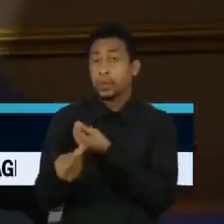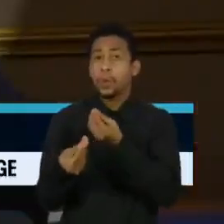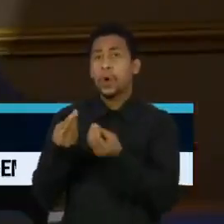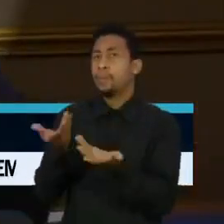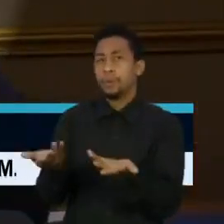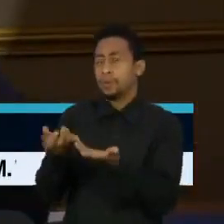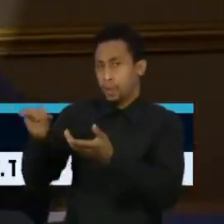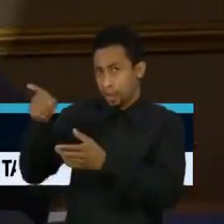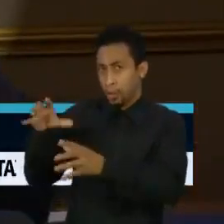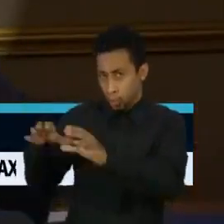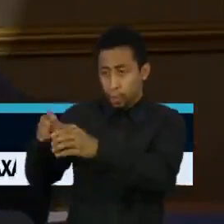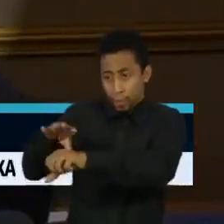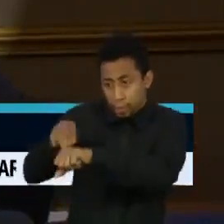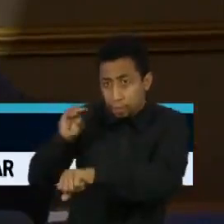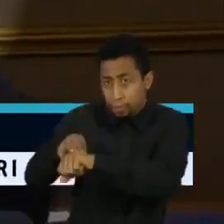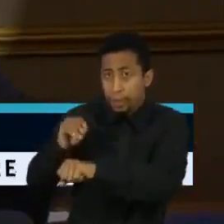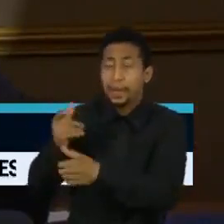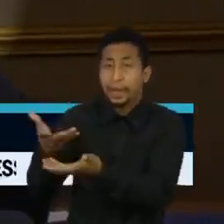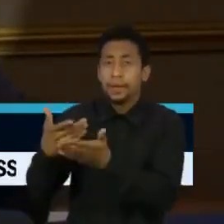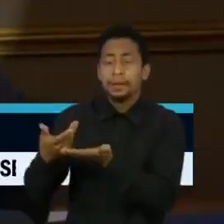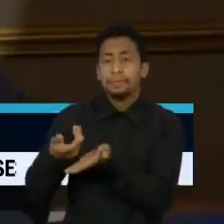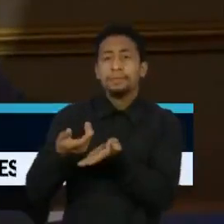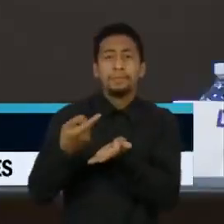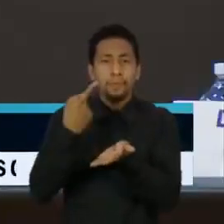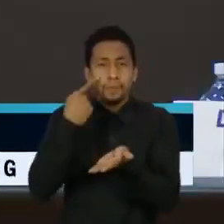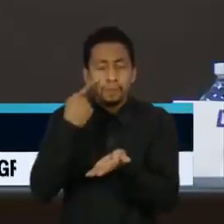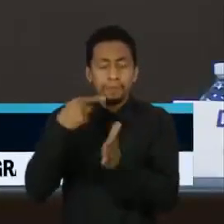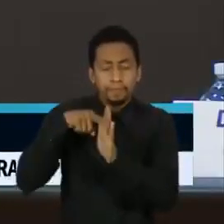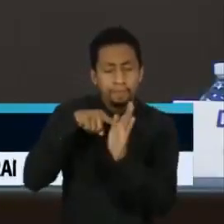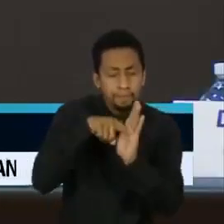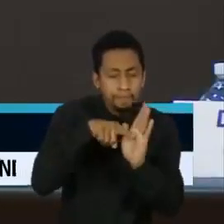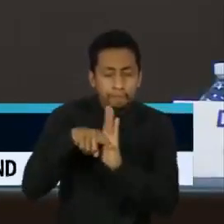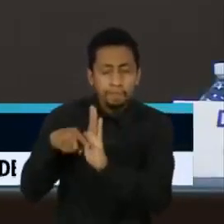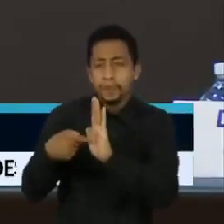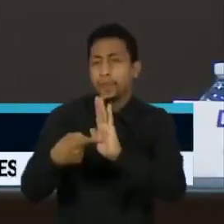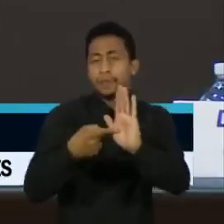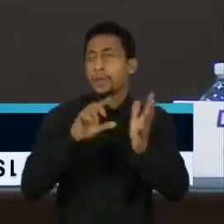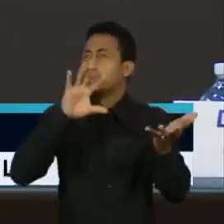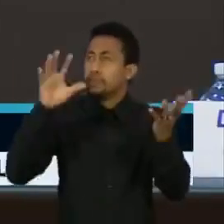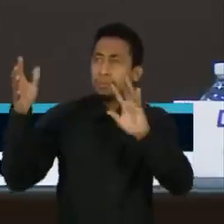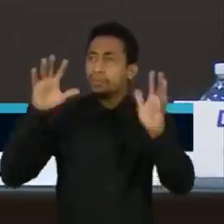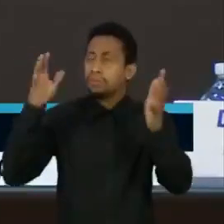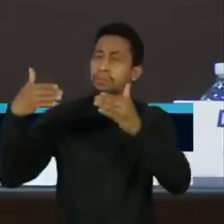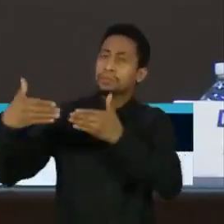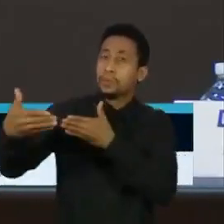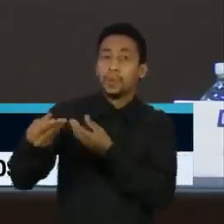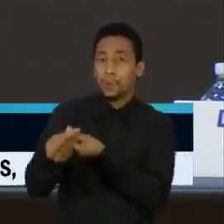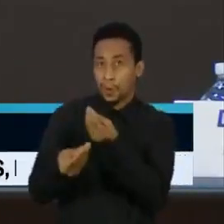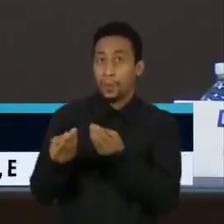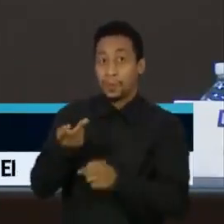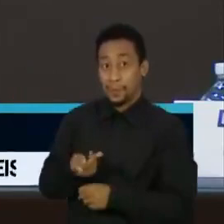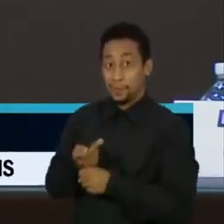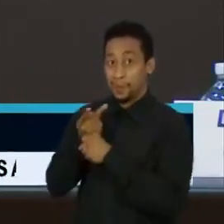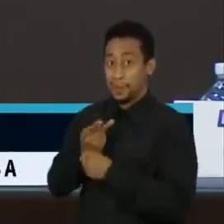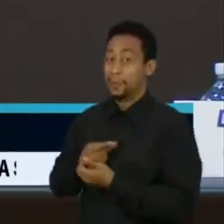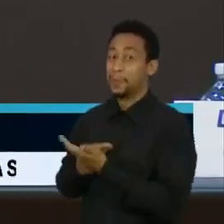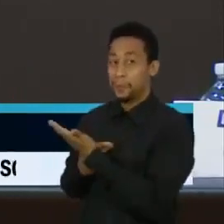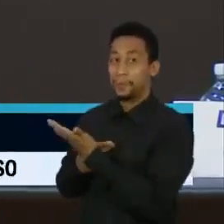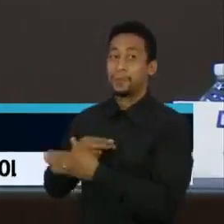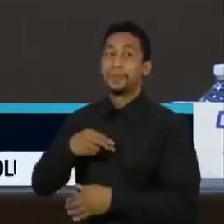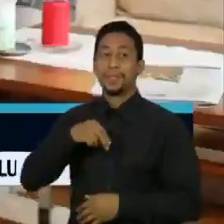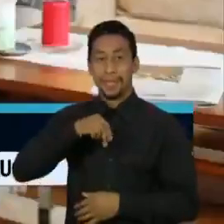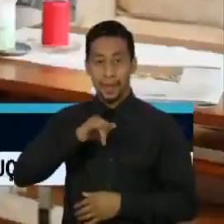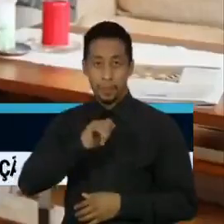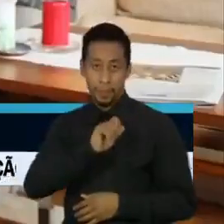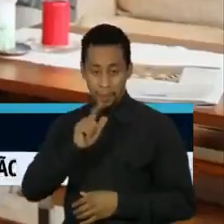descrever e prever se o comportamento a longo prazo metade do prêmio Irá para a manabi meteorologista Sênior da